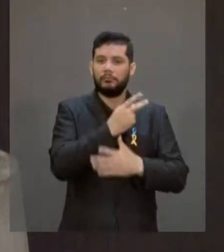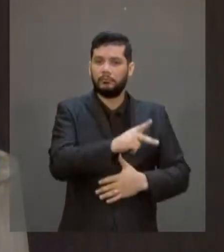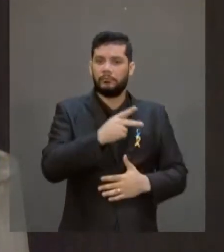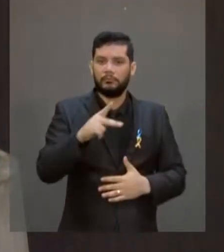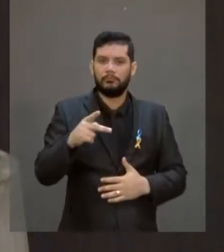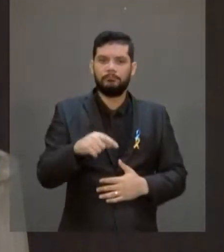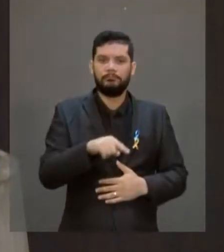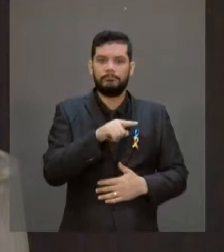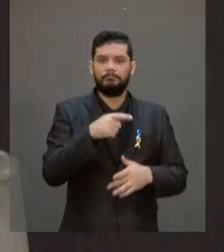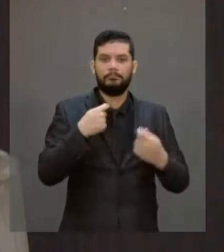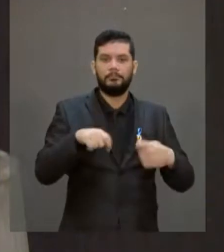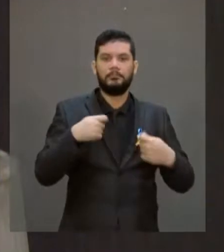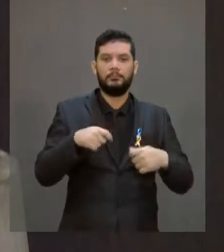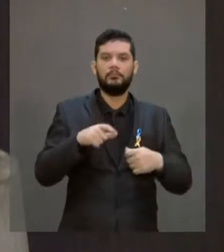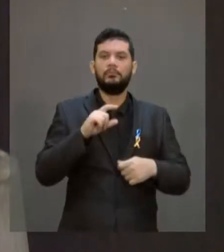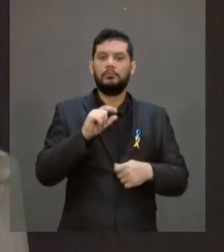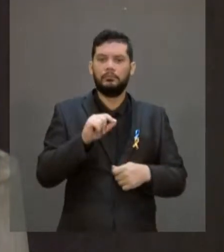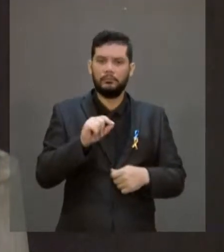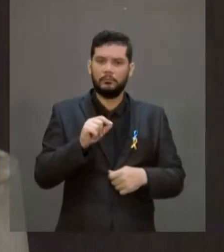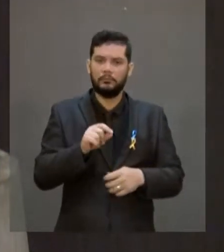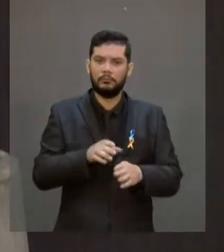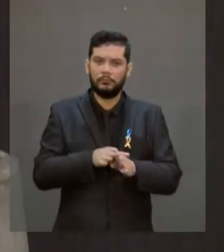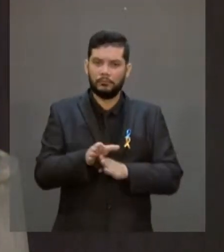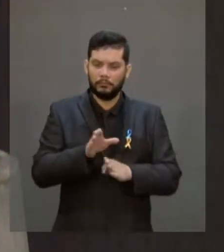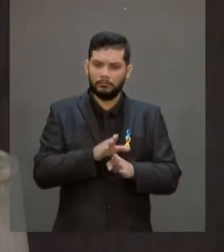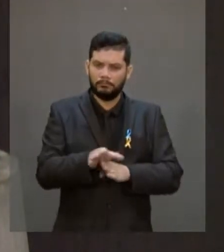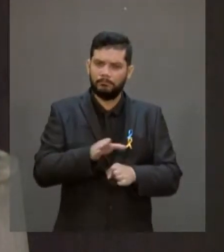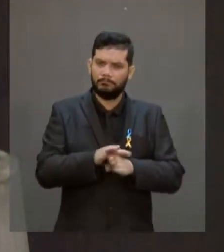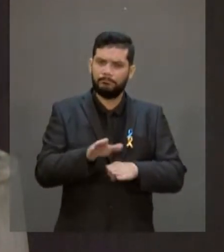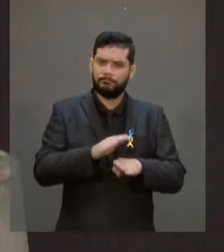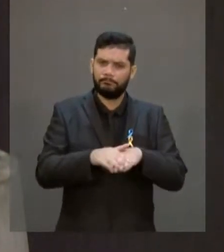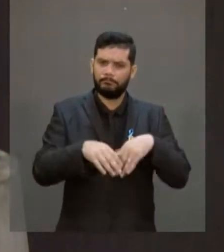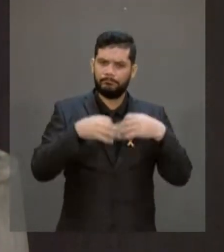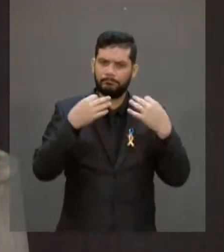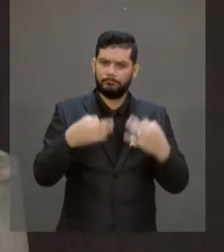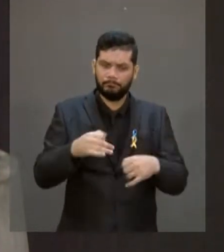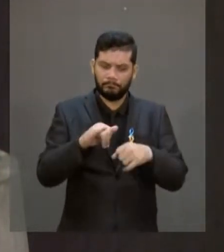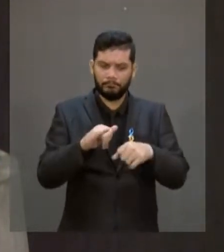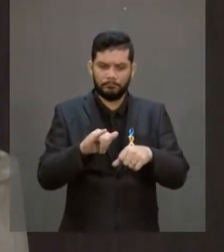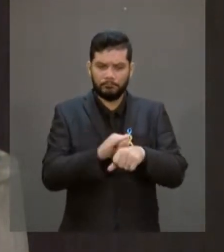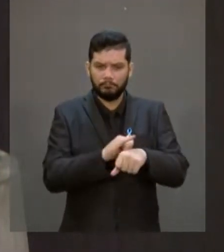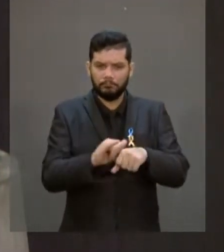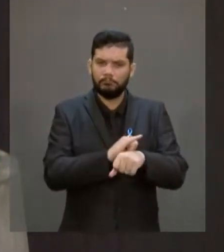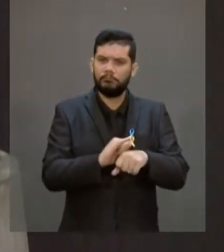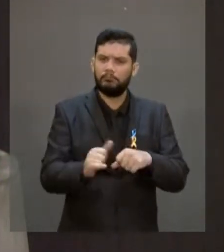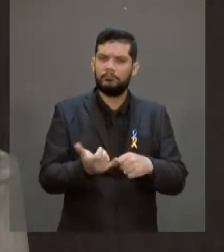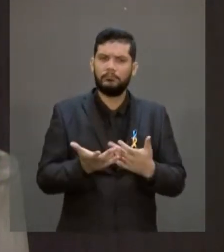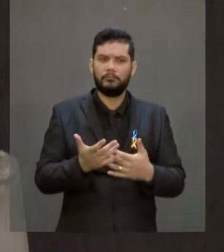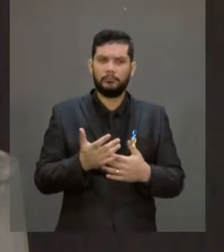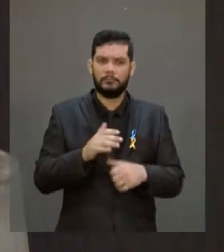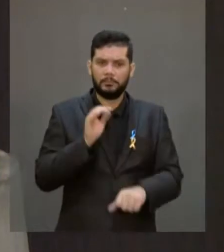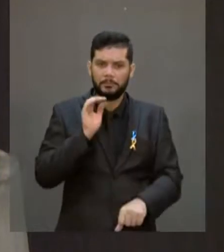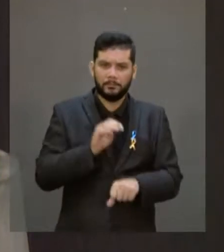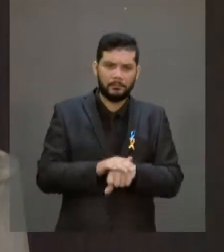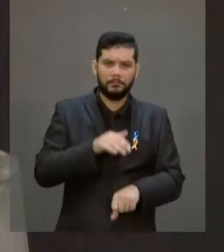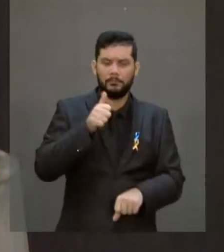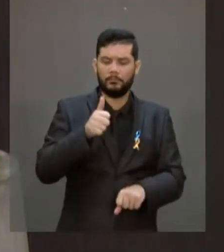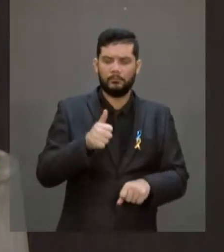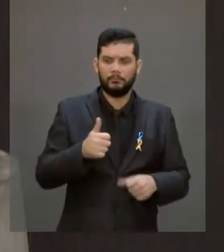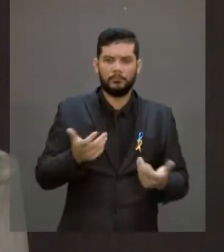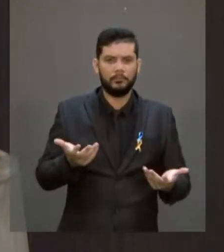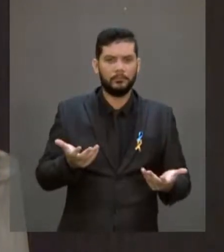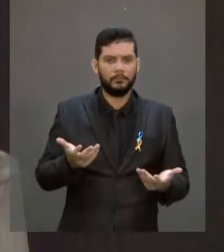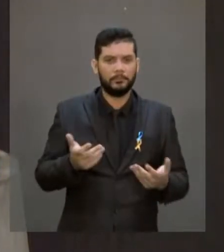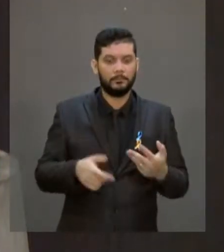portanto, exemplarmente formado, que ele seja bem formado, que ele tenha as melhores técnicas, que ele tenha a melhor formação possível.